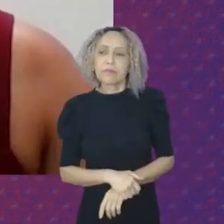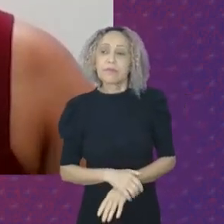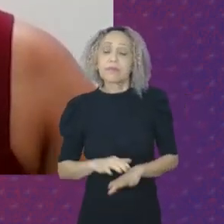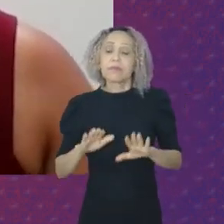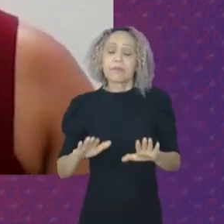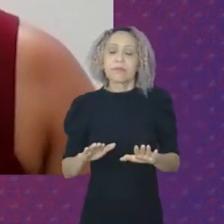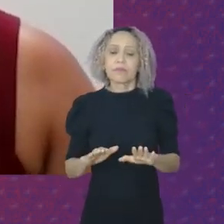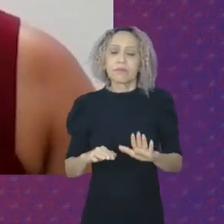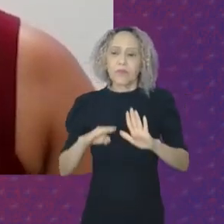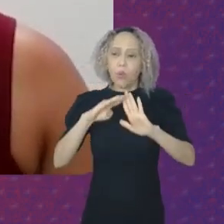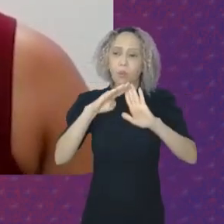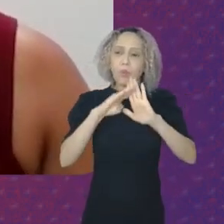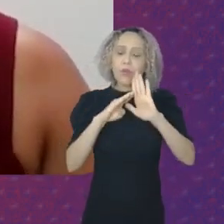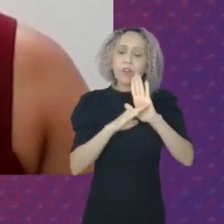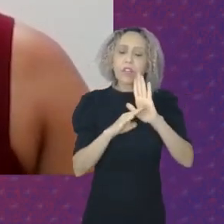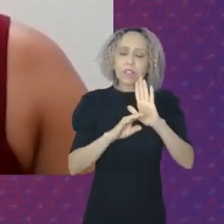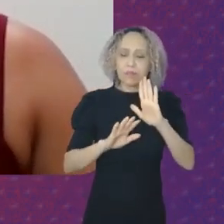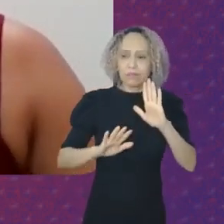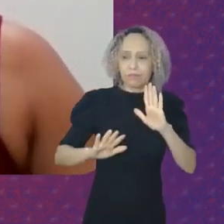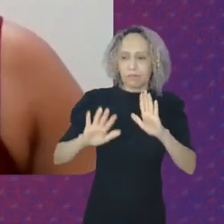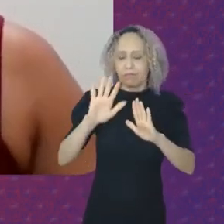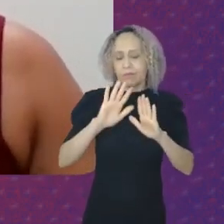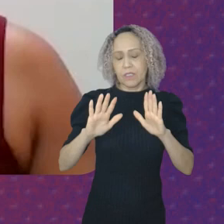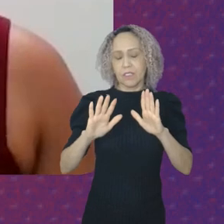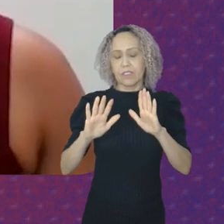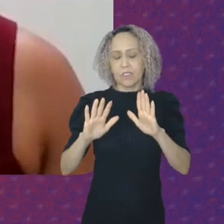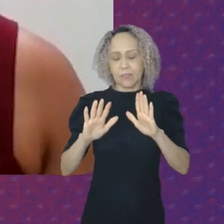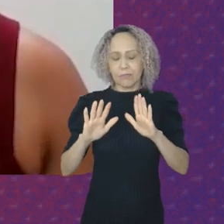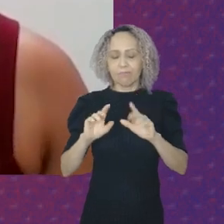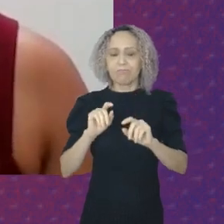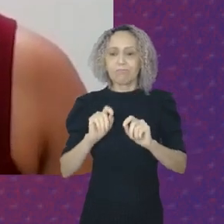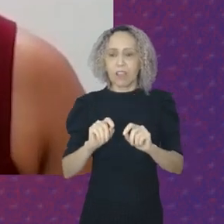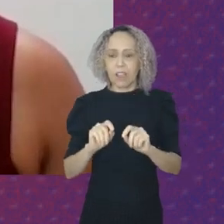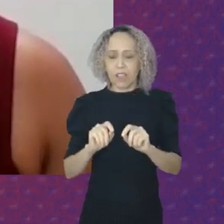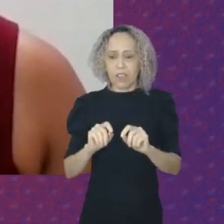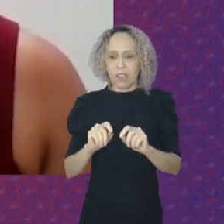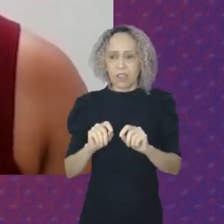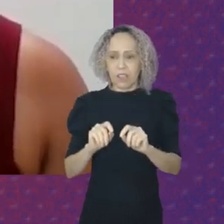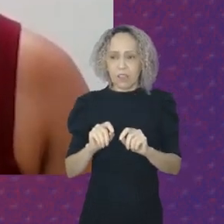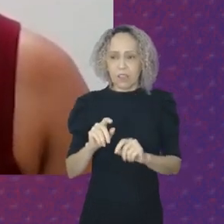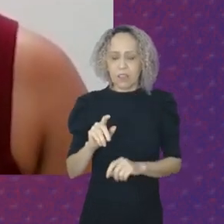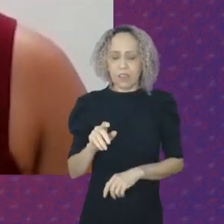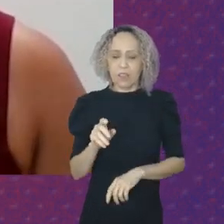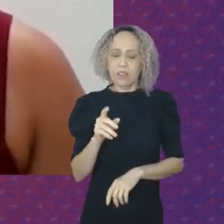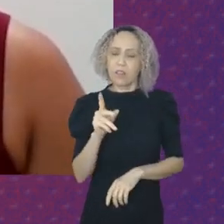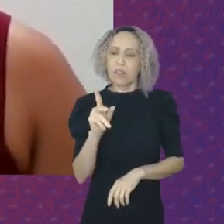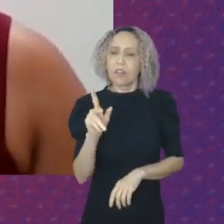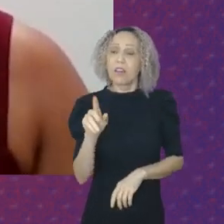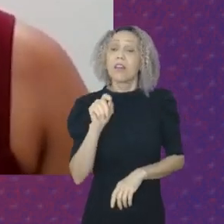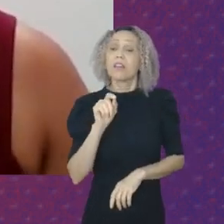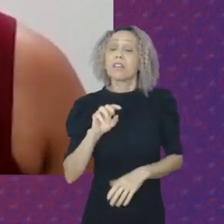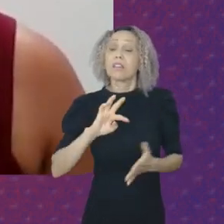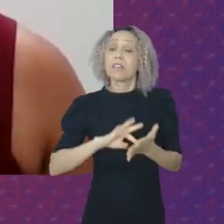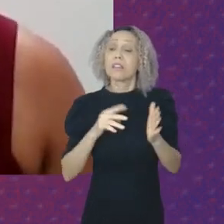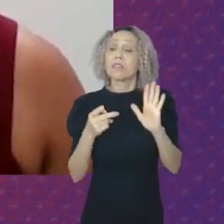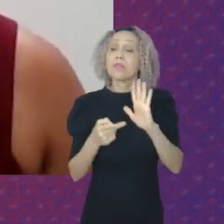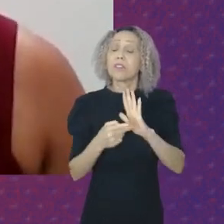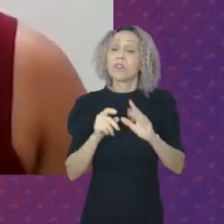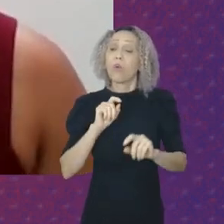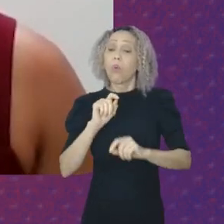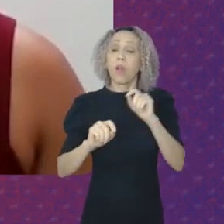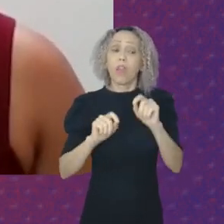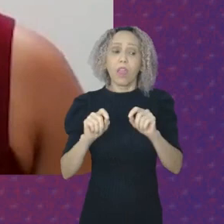Programa Nacional de Segurança Pública com Cidadania, o que significa isso, né? Da onde que vem esse termo? Historicamente, no